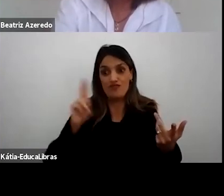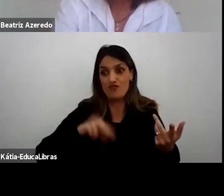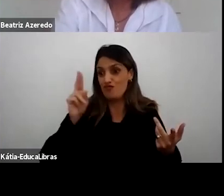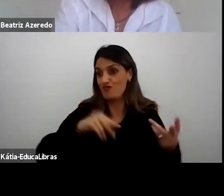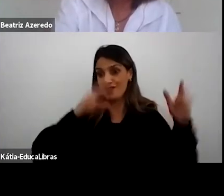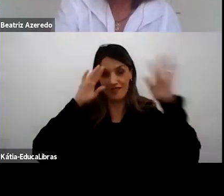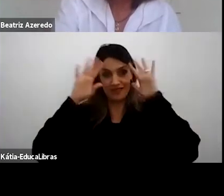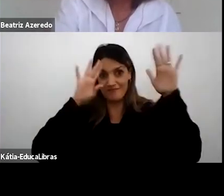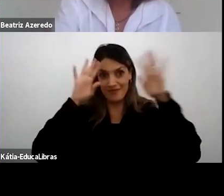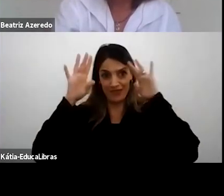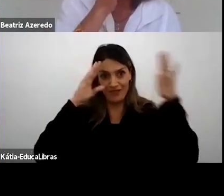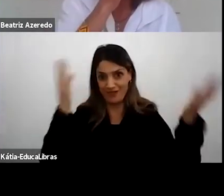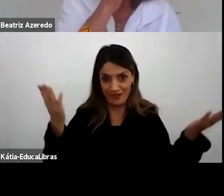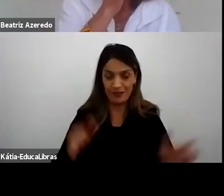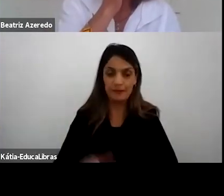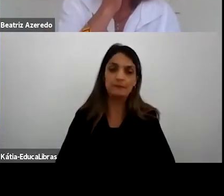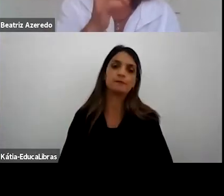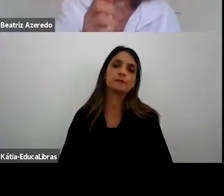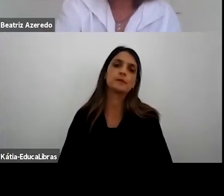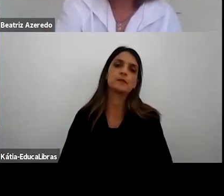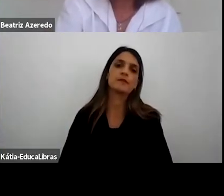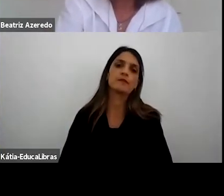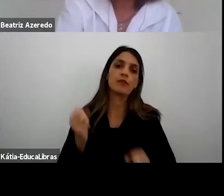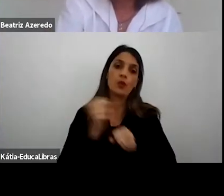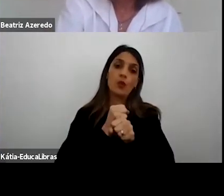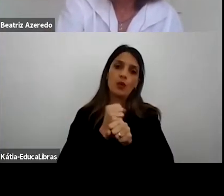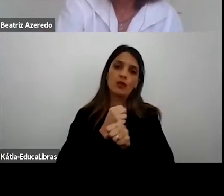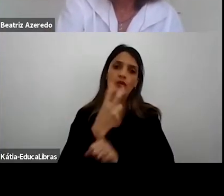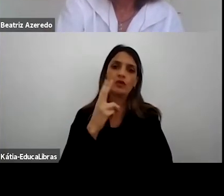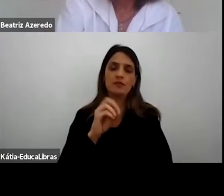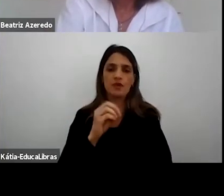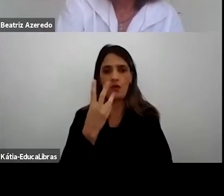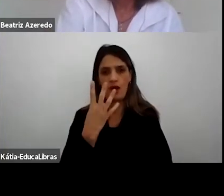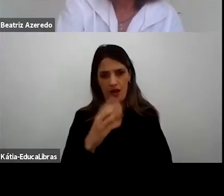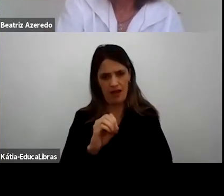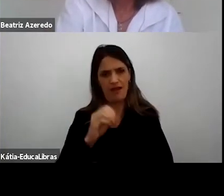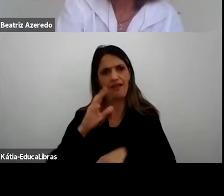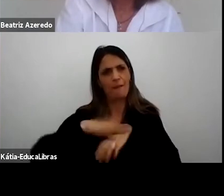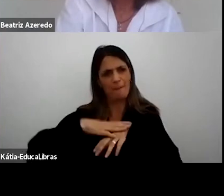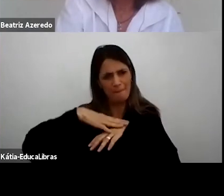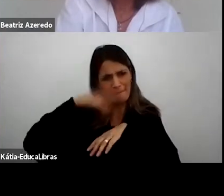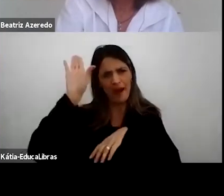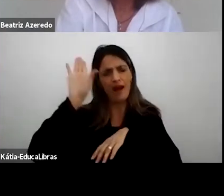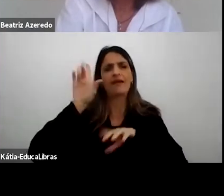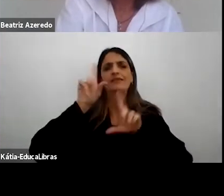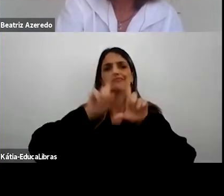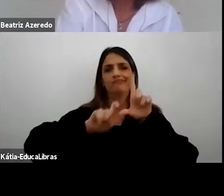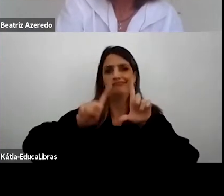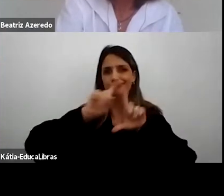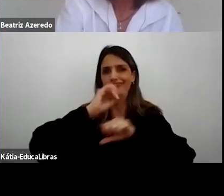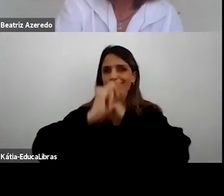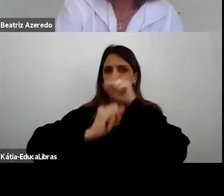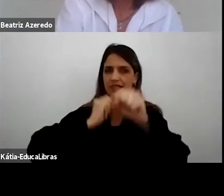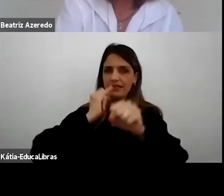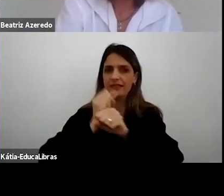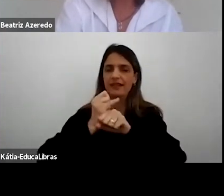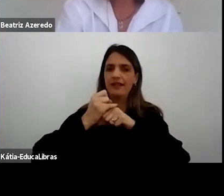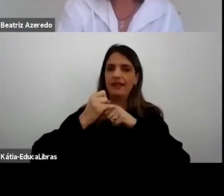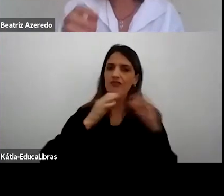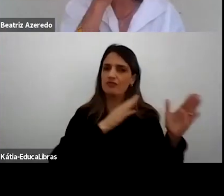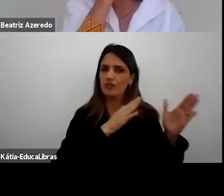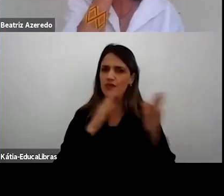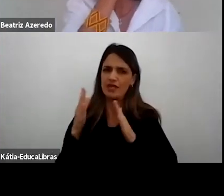e eu acho que obviamente em 2040 a gente vai ser mais digital do que a gente já está hoje, né? A gente está nesse processo de